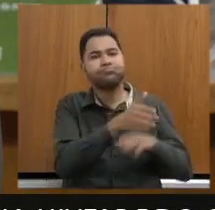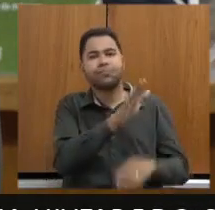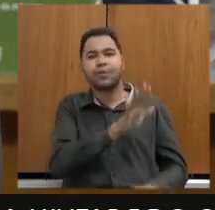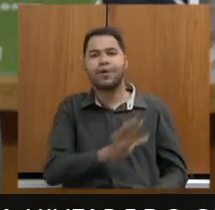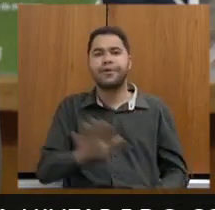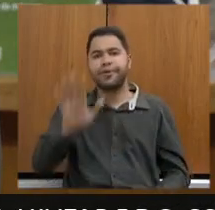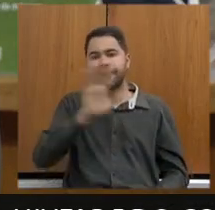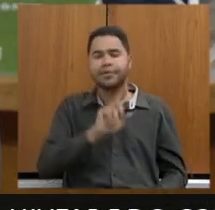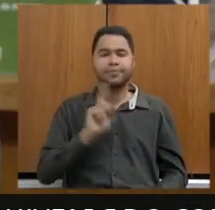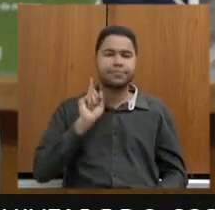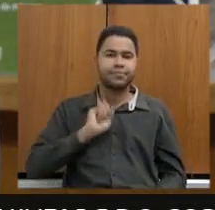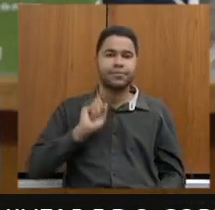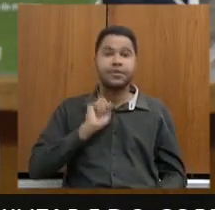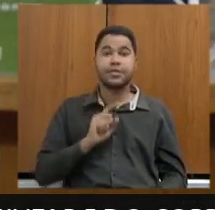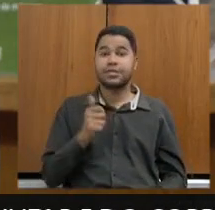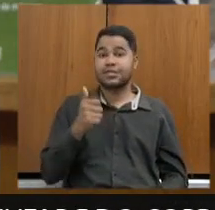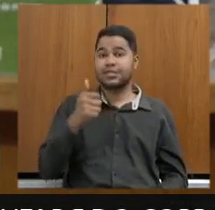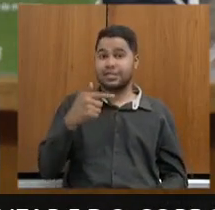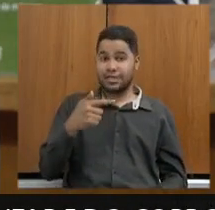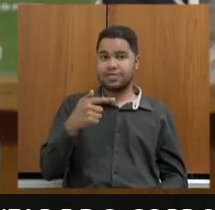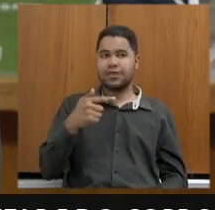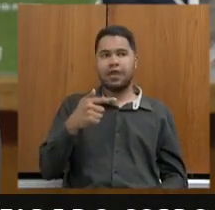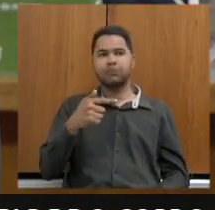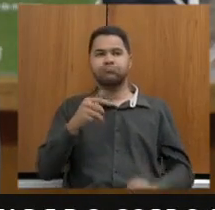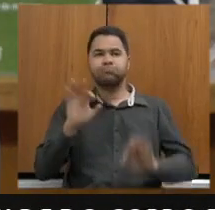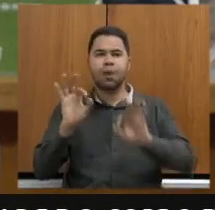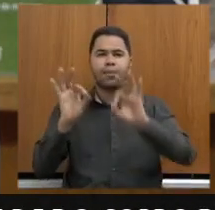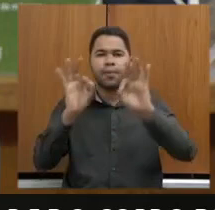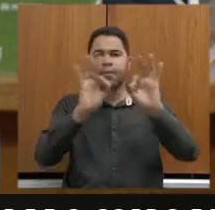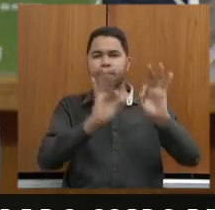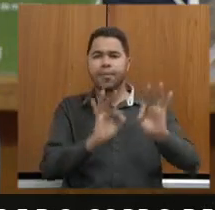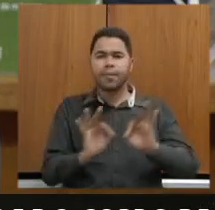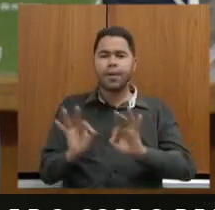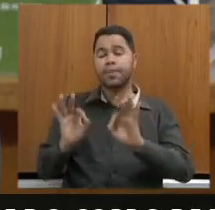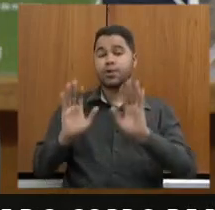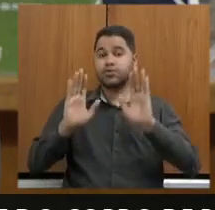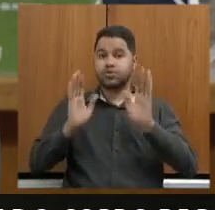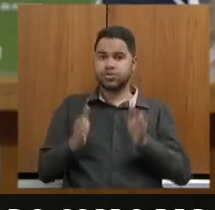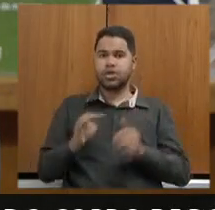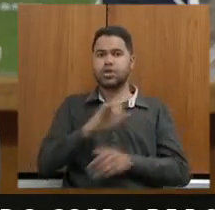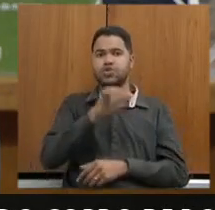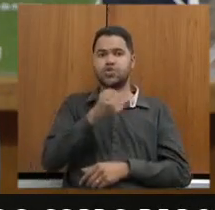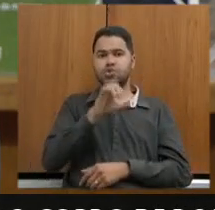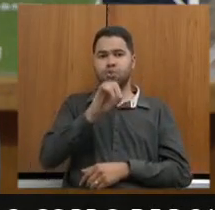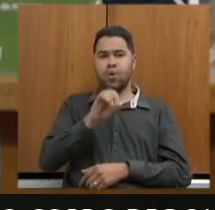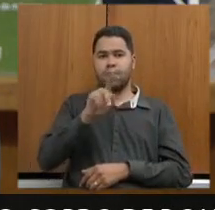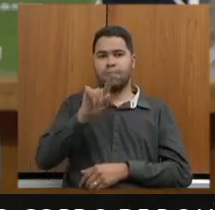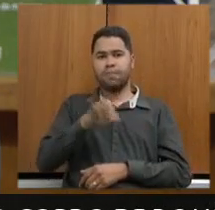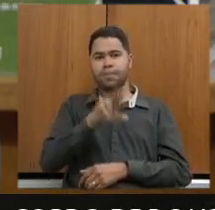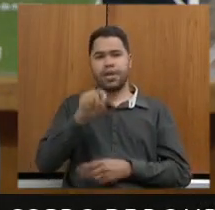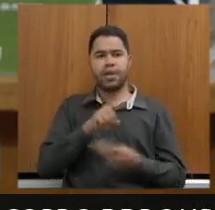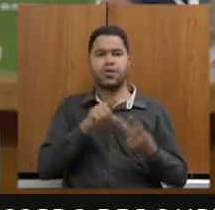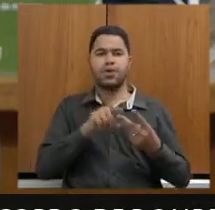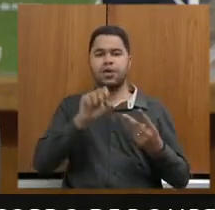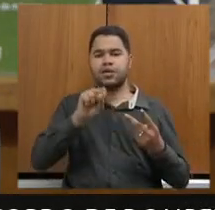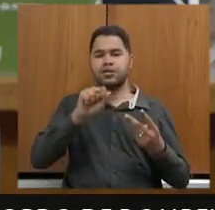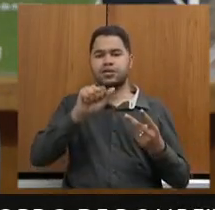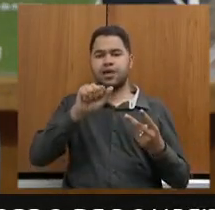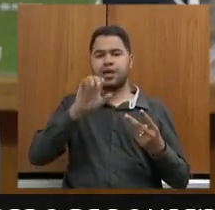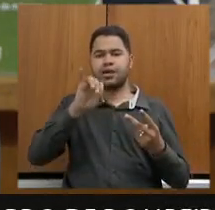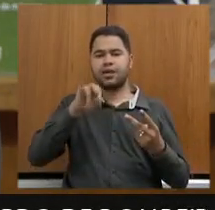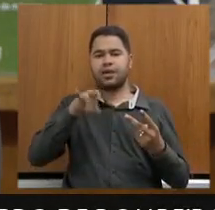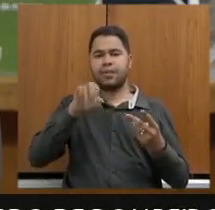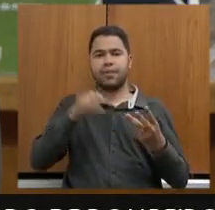São 17 frações planejadas nos já inauguramos João Pinheiro já inauguramos Sacramento já